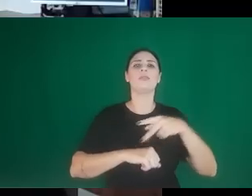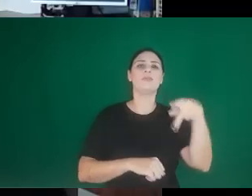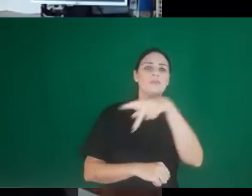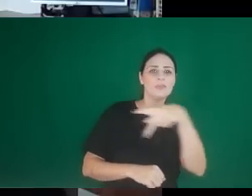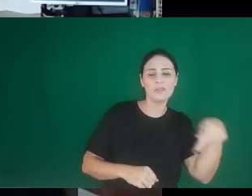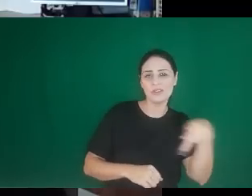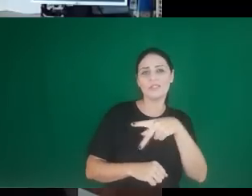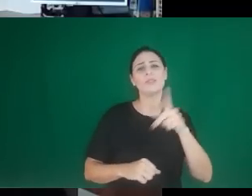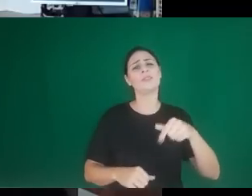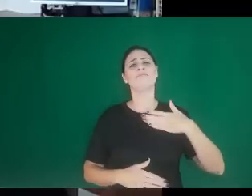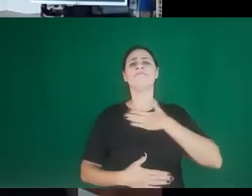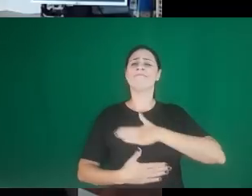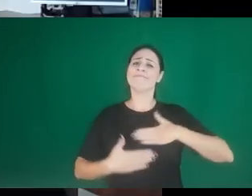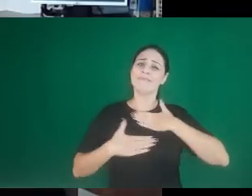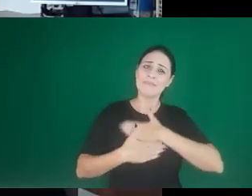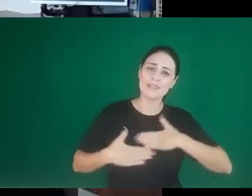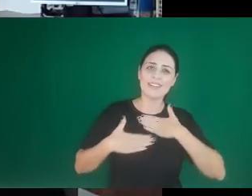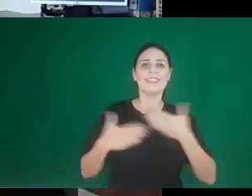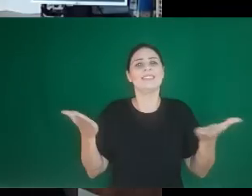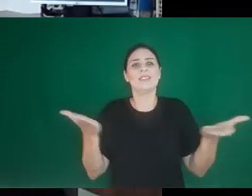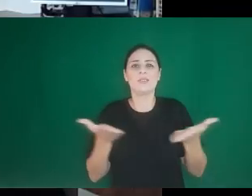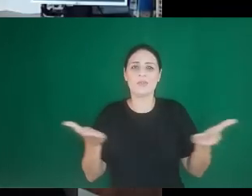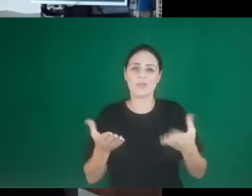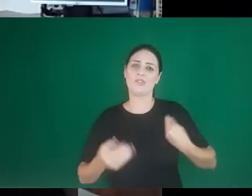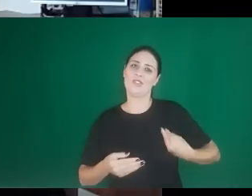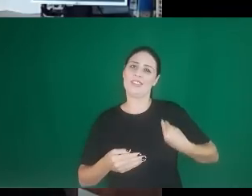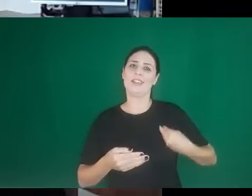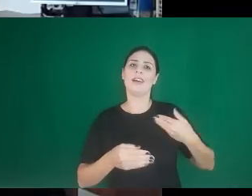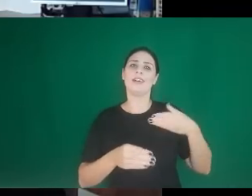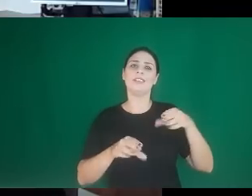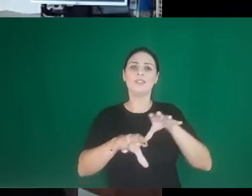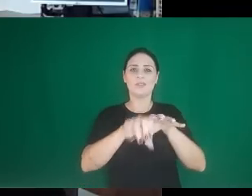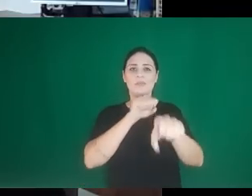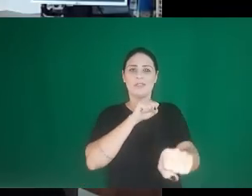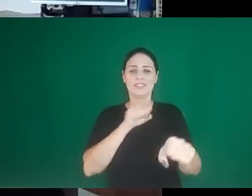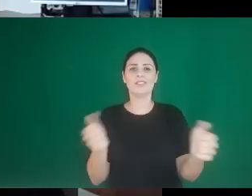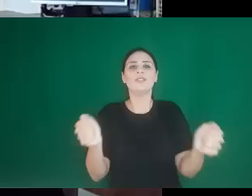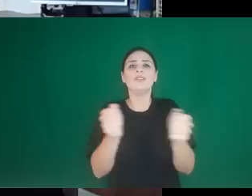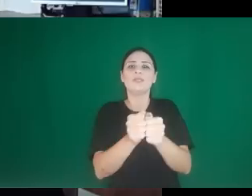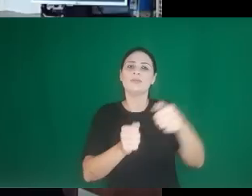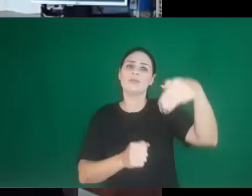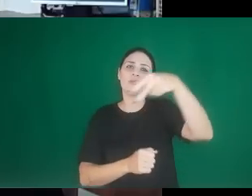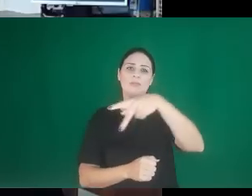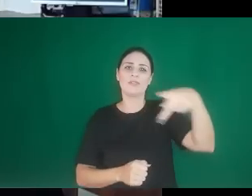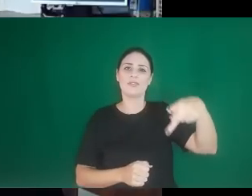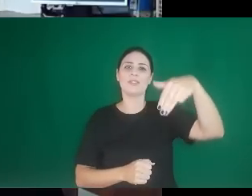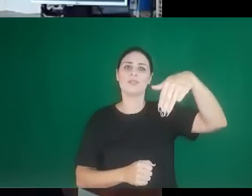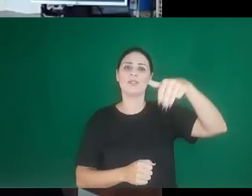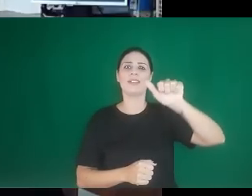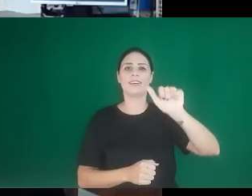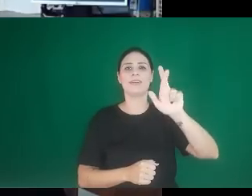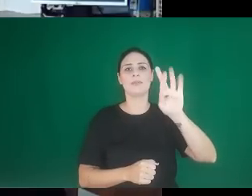pedagogos, educadores. É um prazer estar hoje, né, nessa formação com a professora Marta, já há um